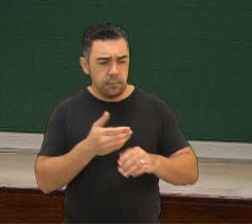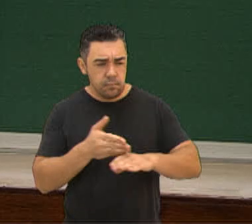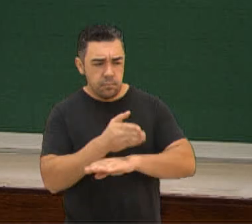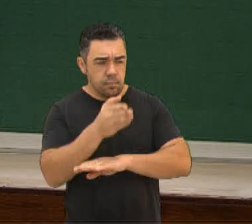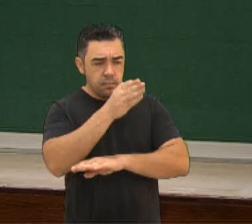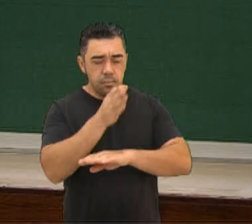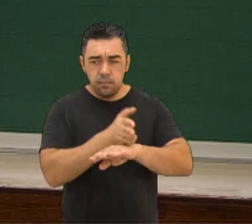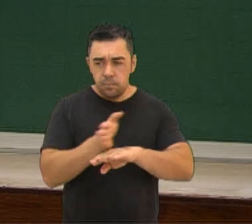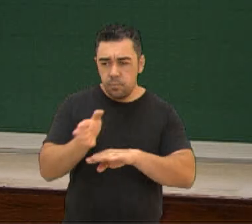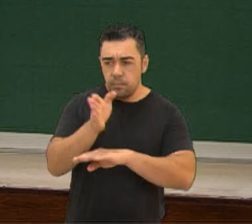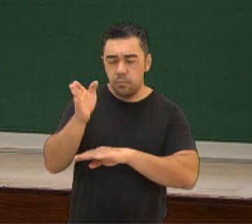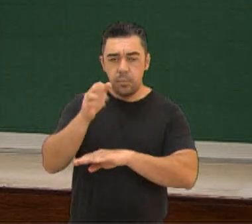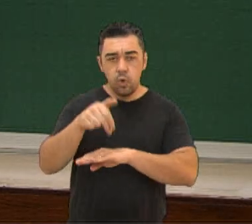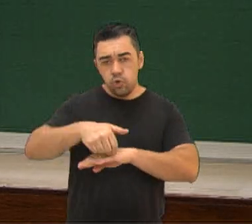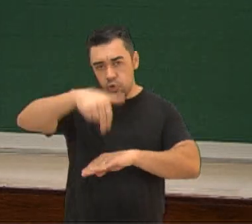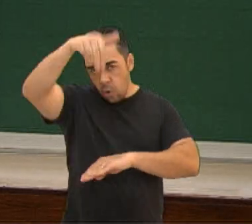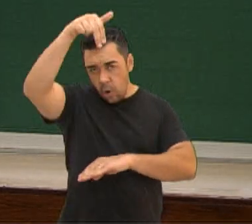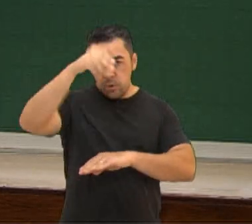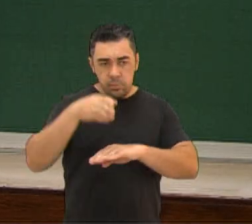viagens.